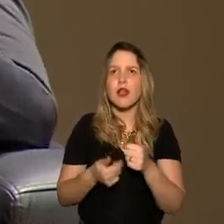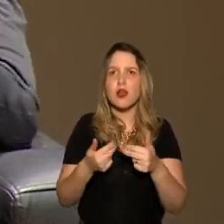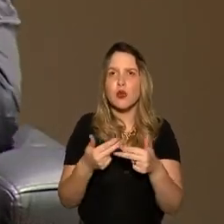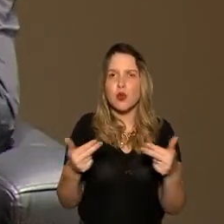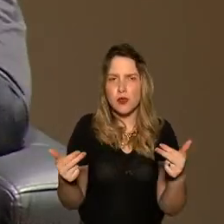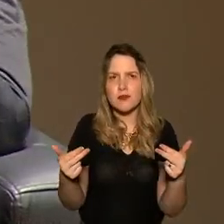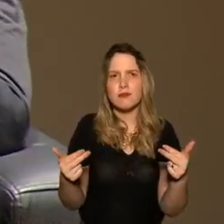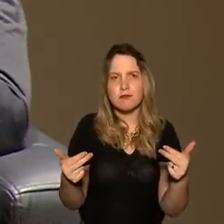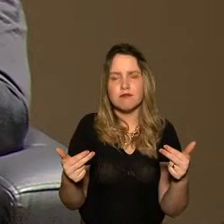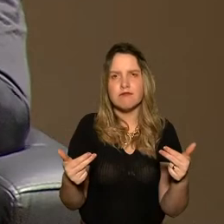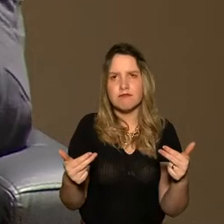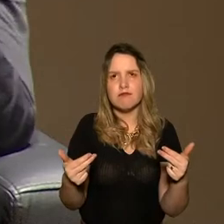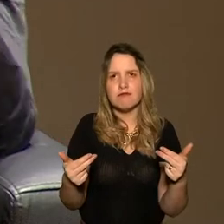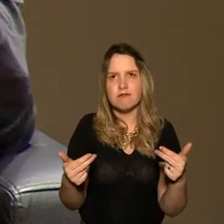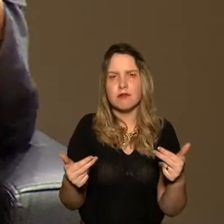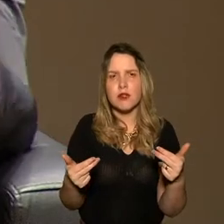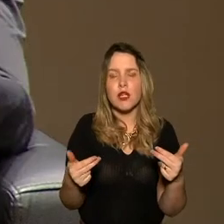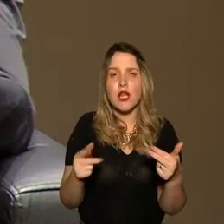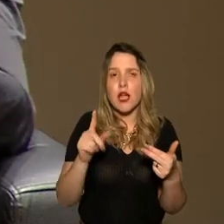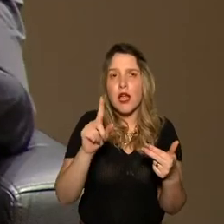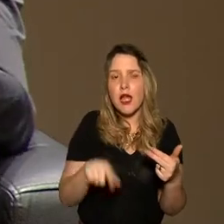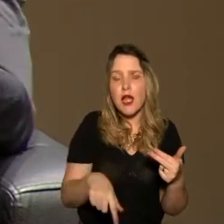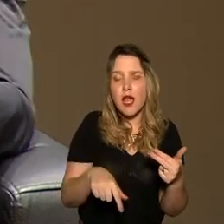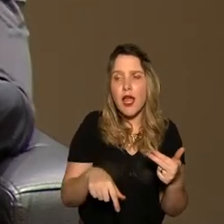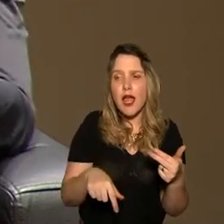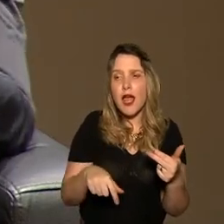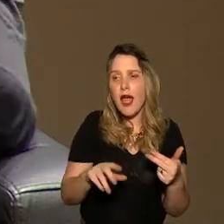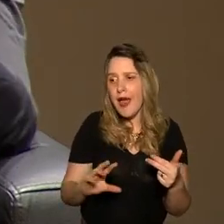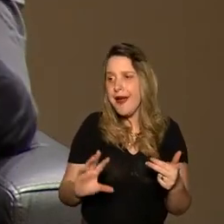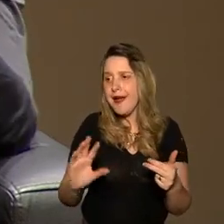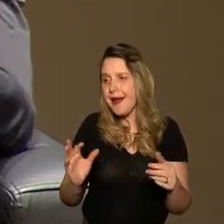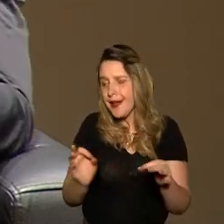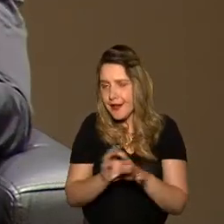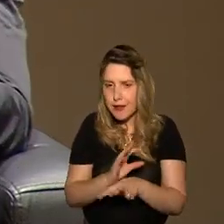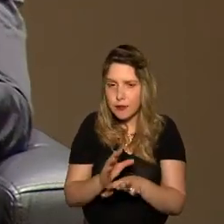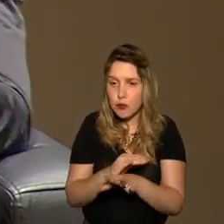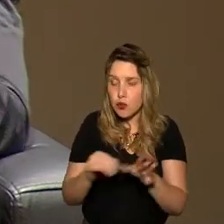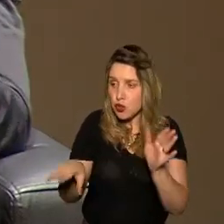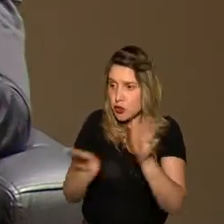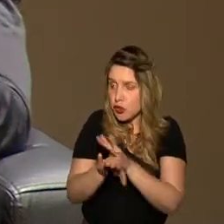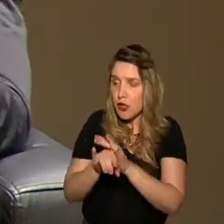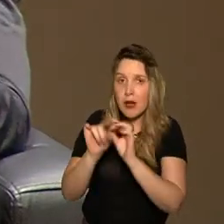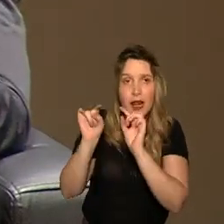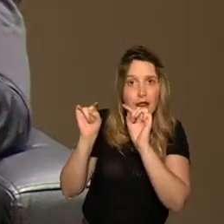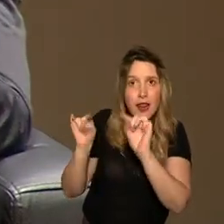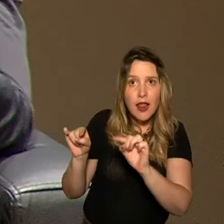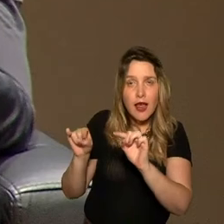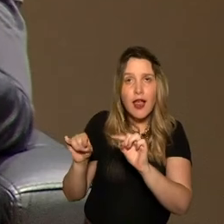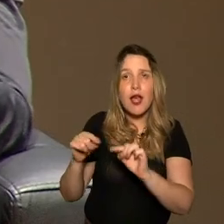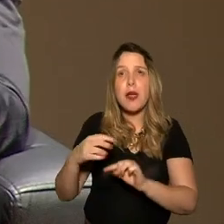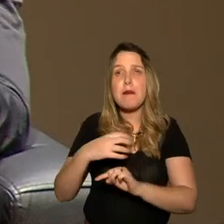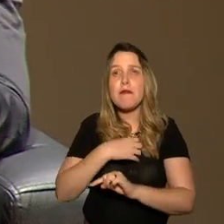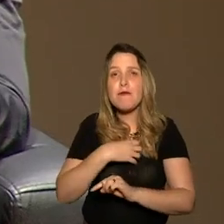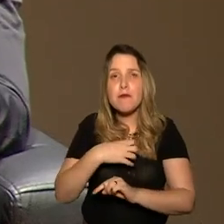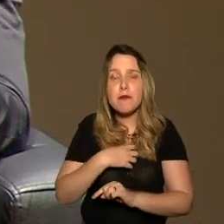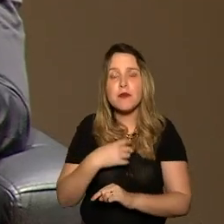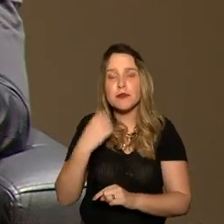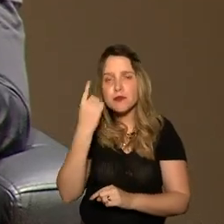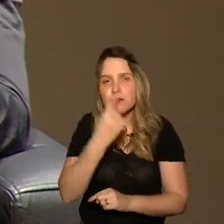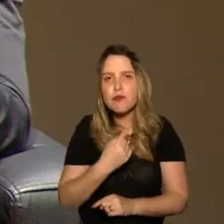né Mas a partir do momento que as pessoas chegam lá ele com certeza colabora para